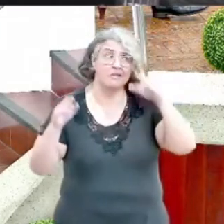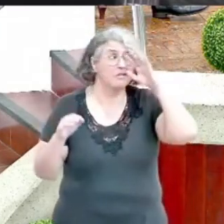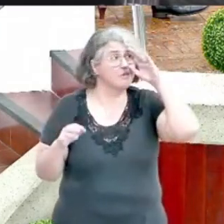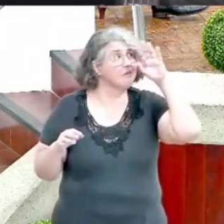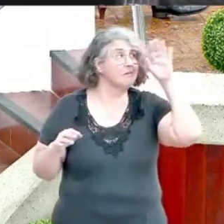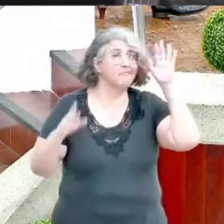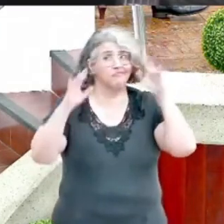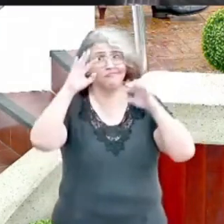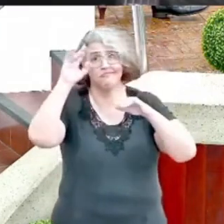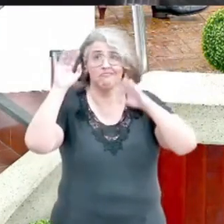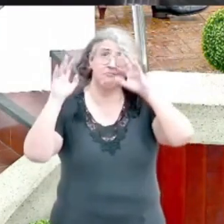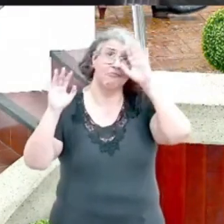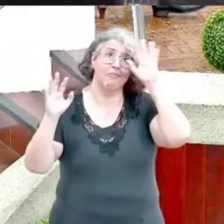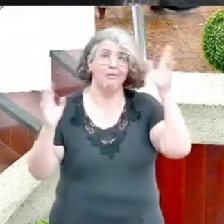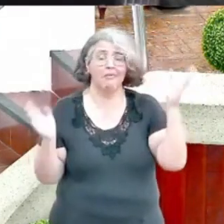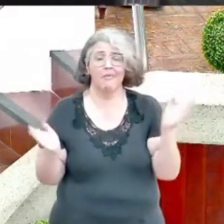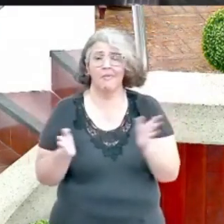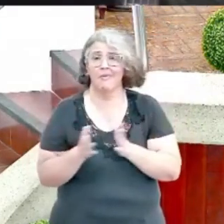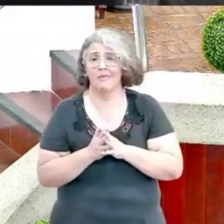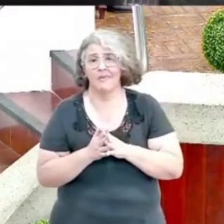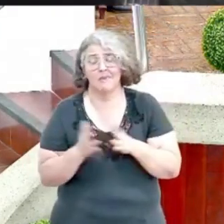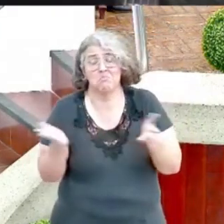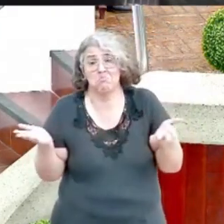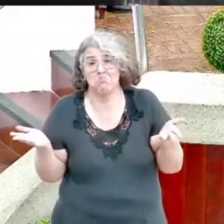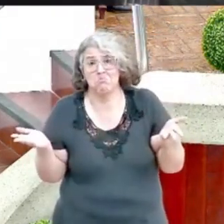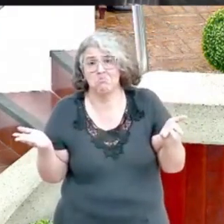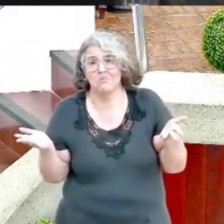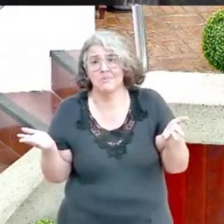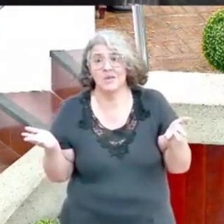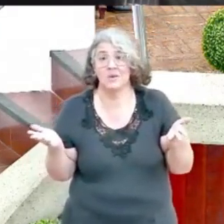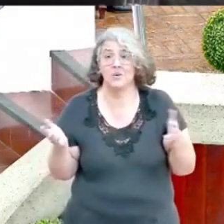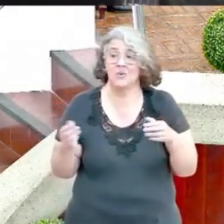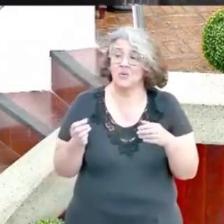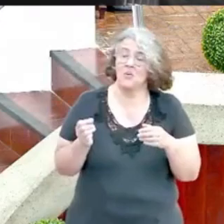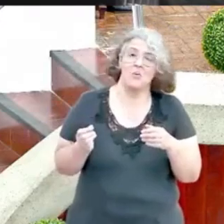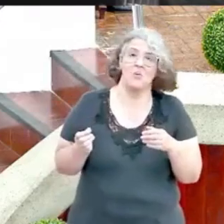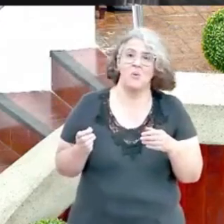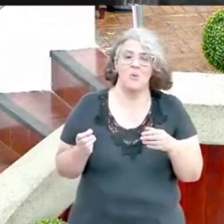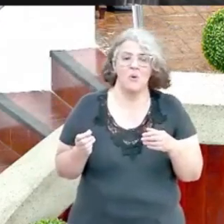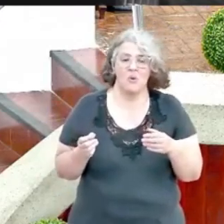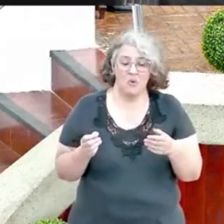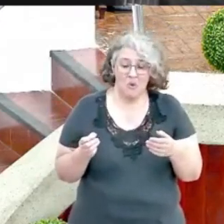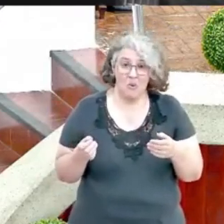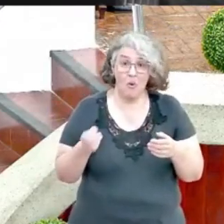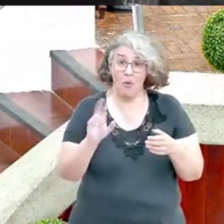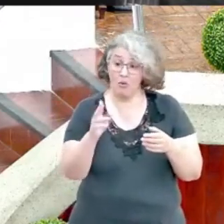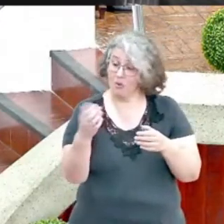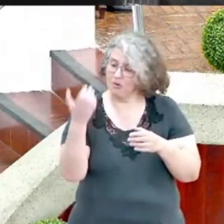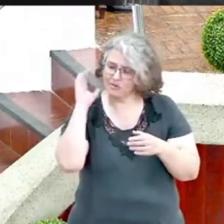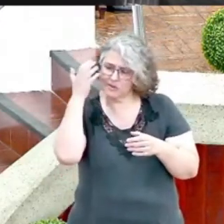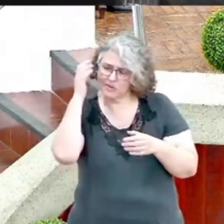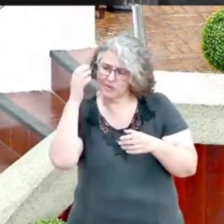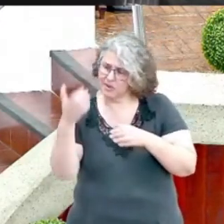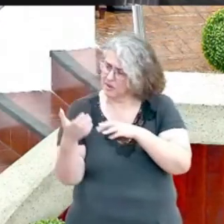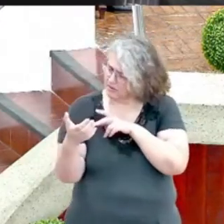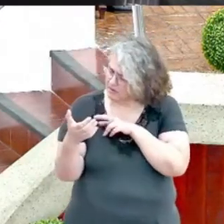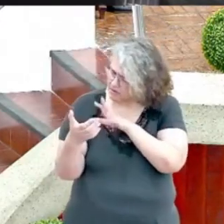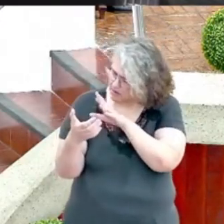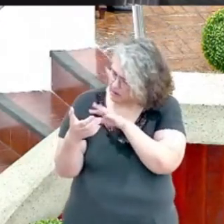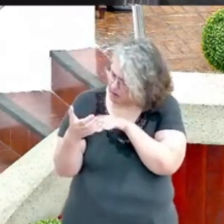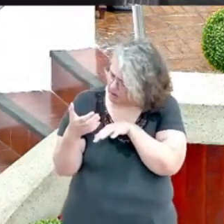divagações. Talvez você esteja distraído neste momento com as notificações que vêm ao seu celular. Talvez você esteja